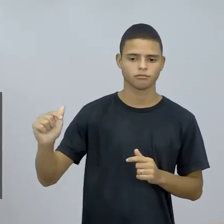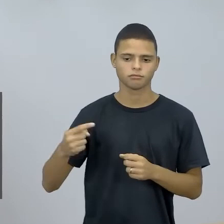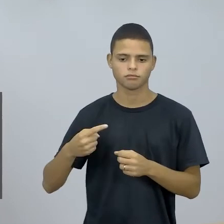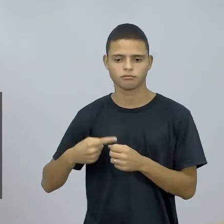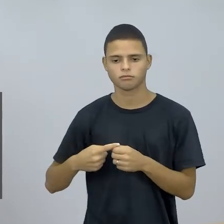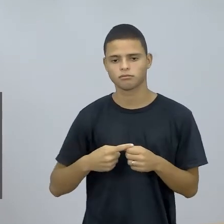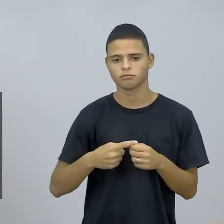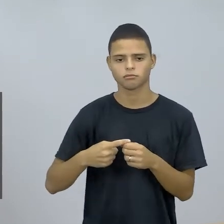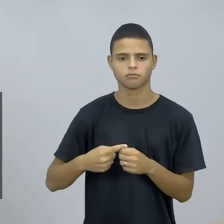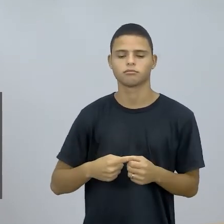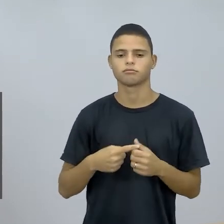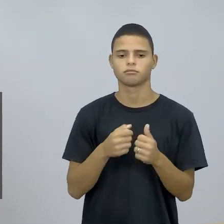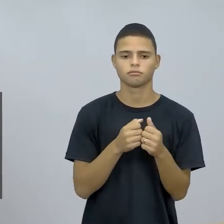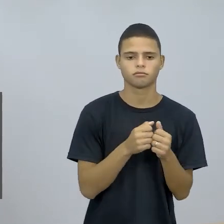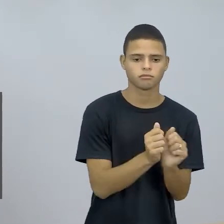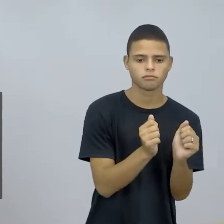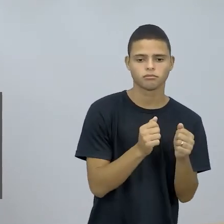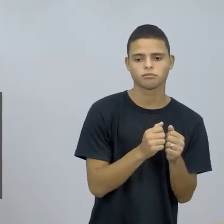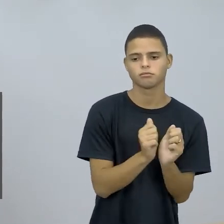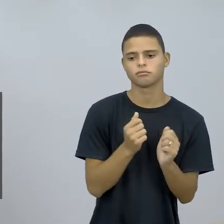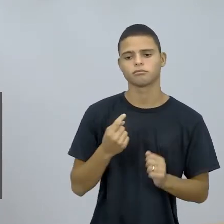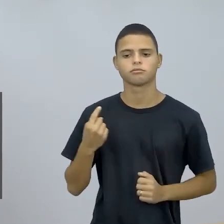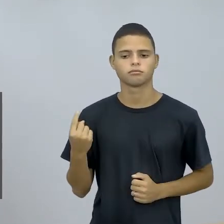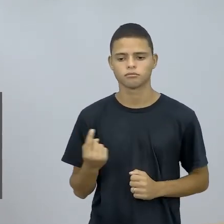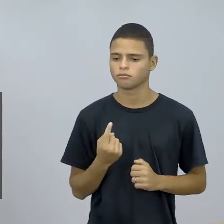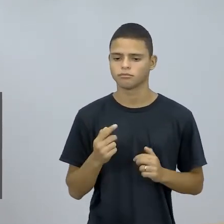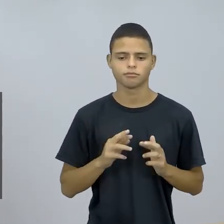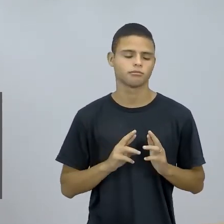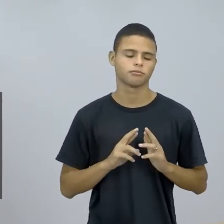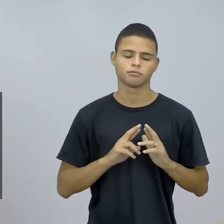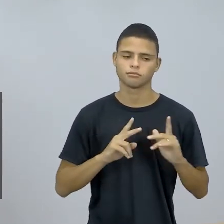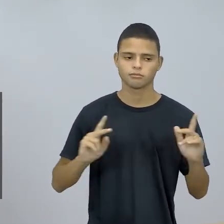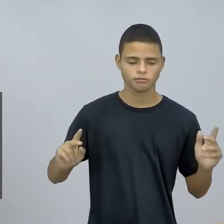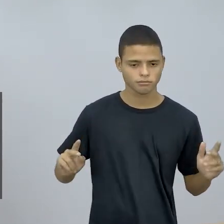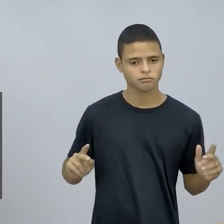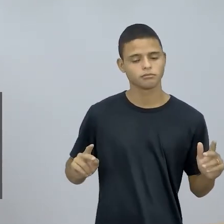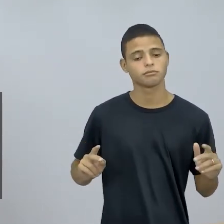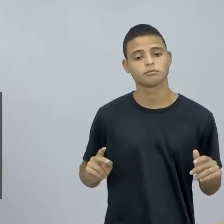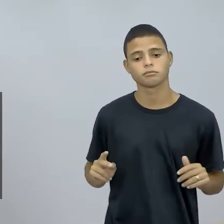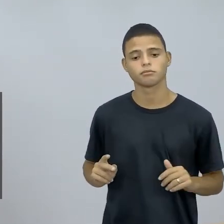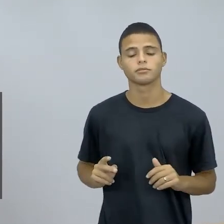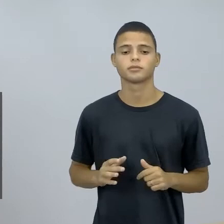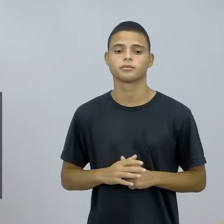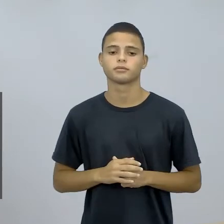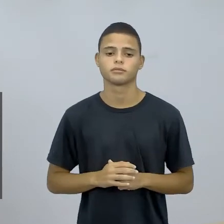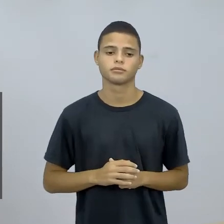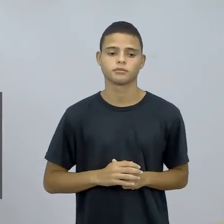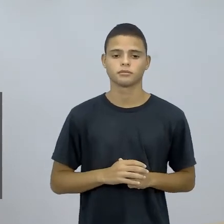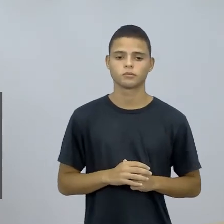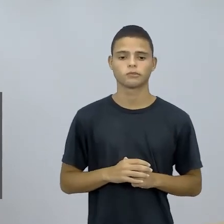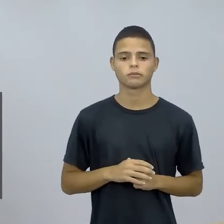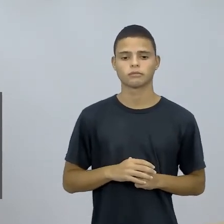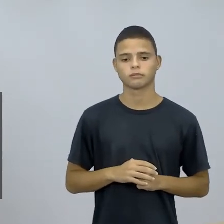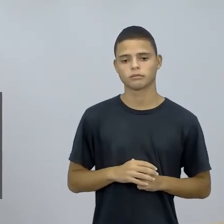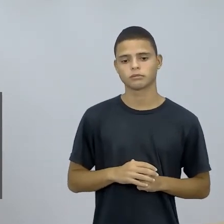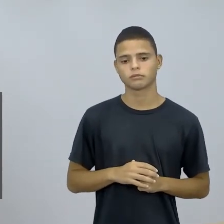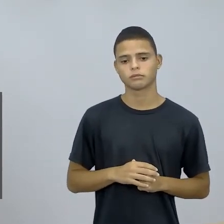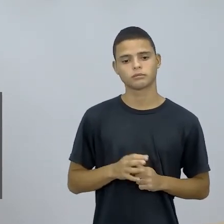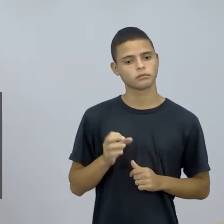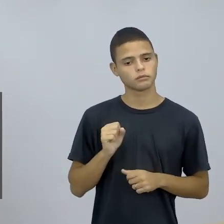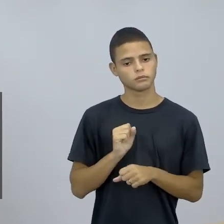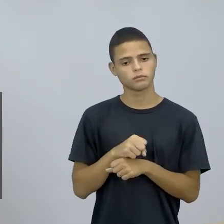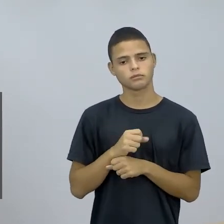tomar ônibus sozinha, Então, isso tudo, é lógico que eu tinha